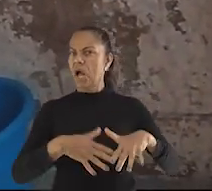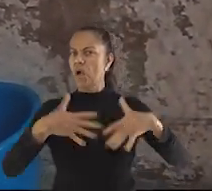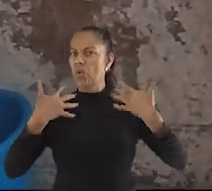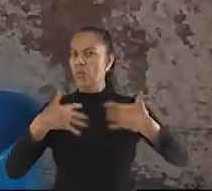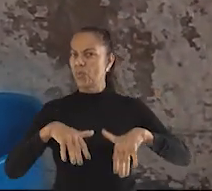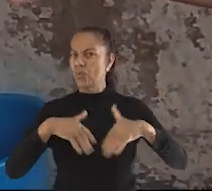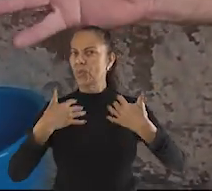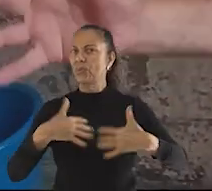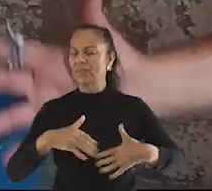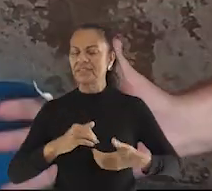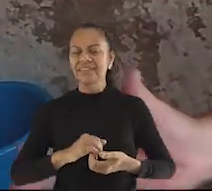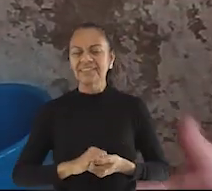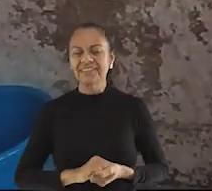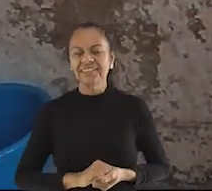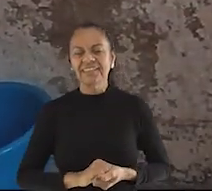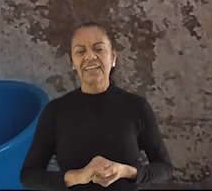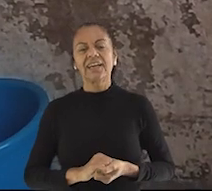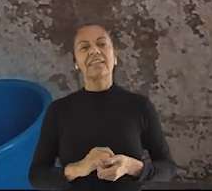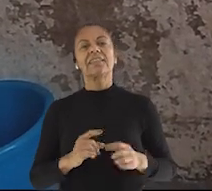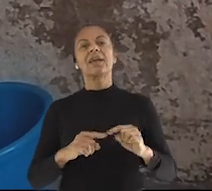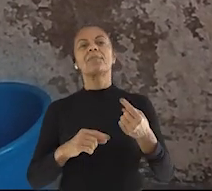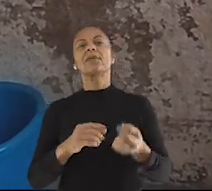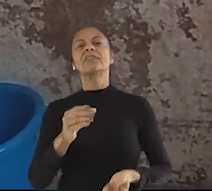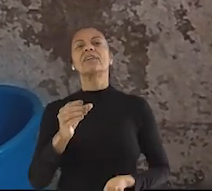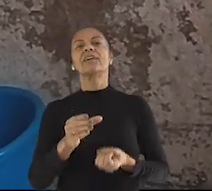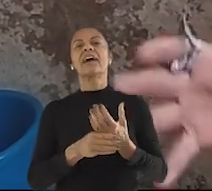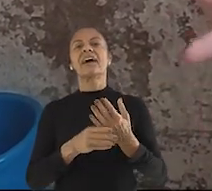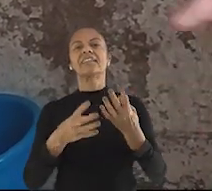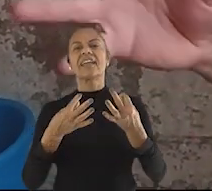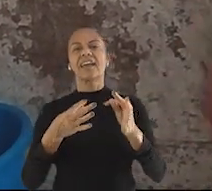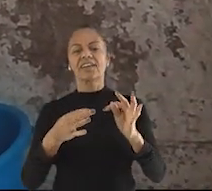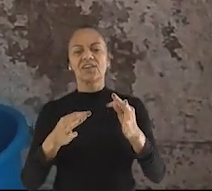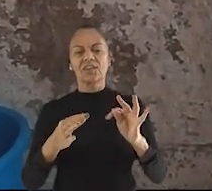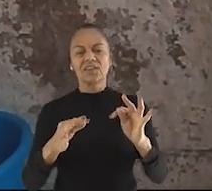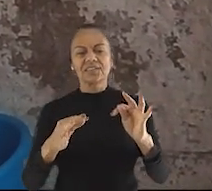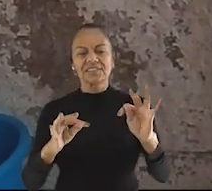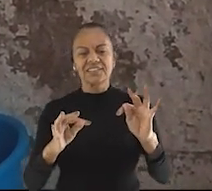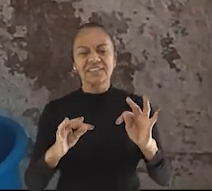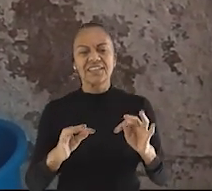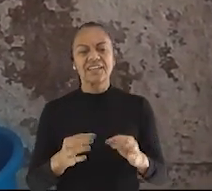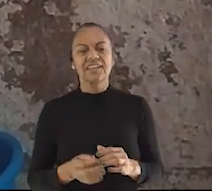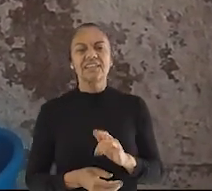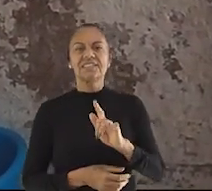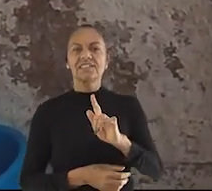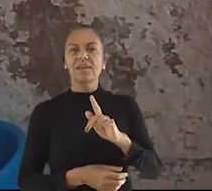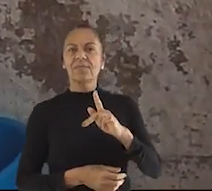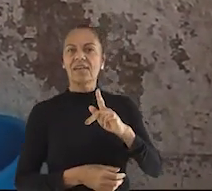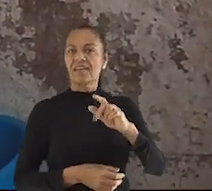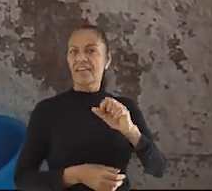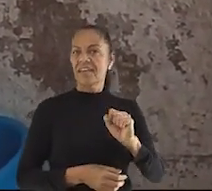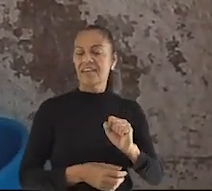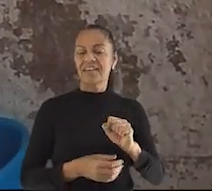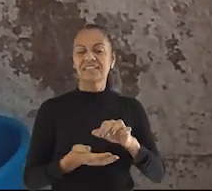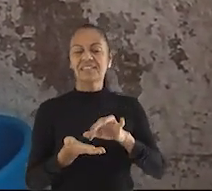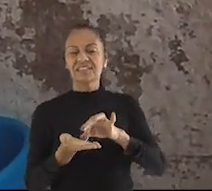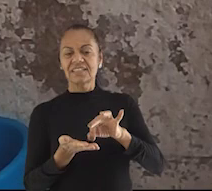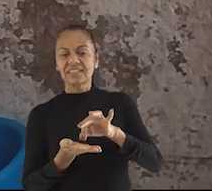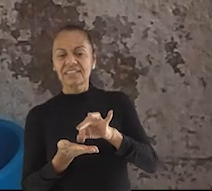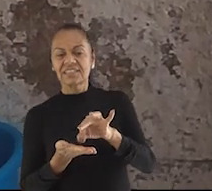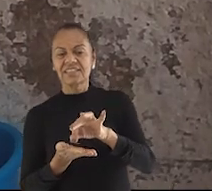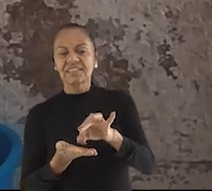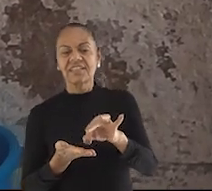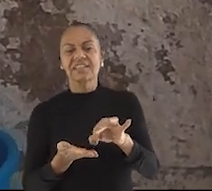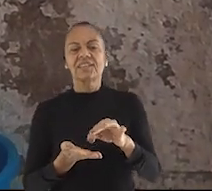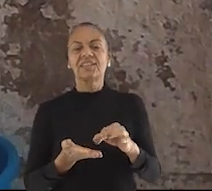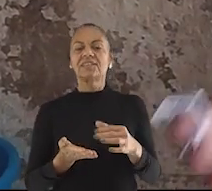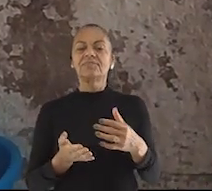anos é muito tempo. Aí veio o que? A tecnologia. Aí começaram a vir os GPS,